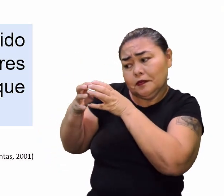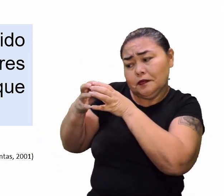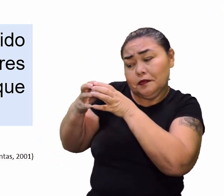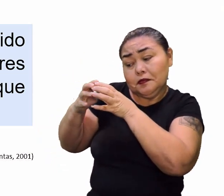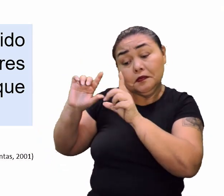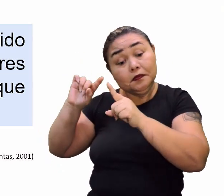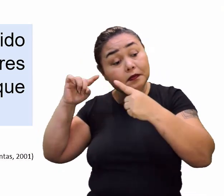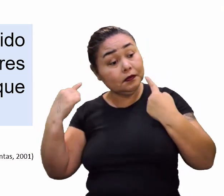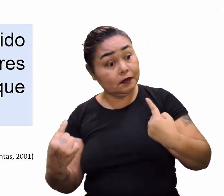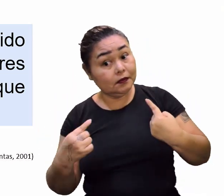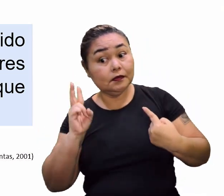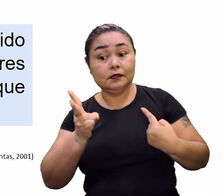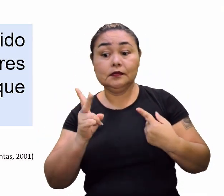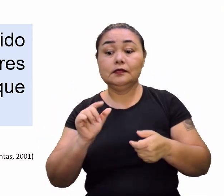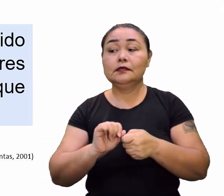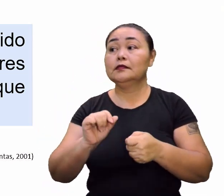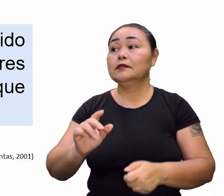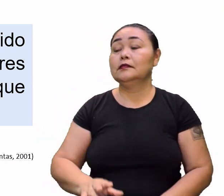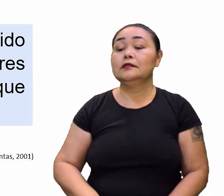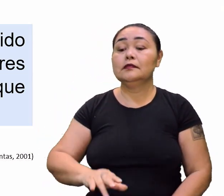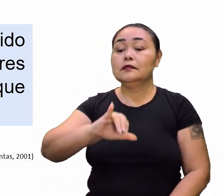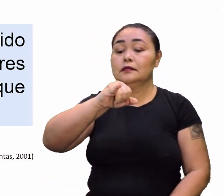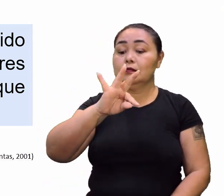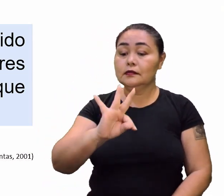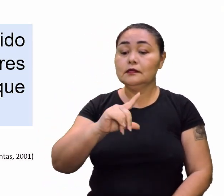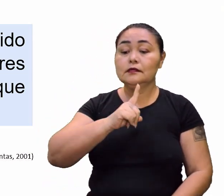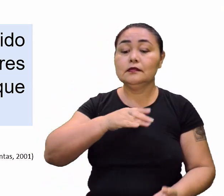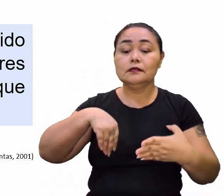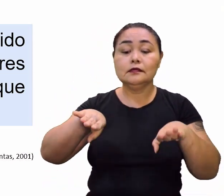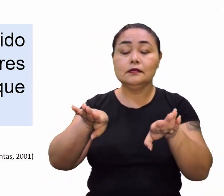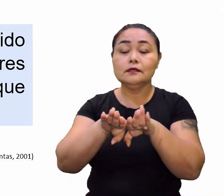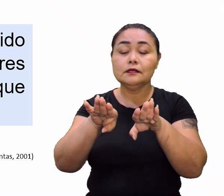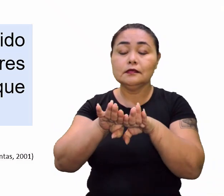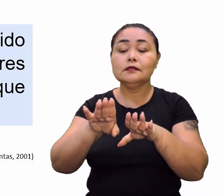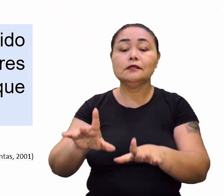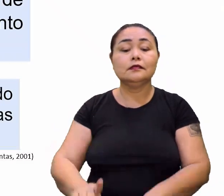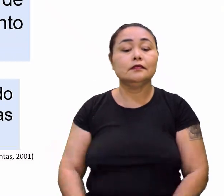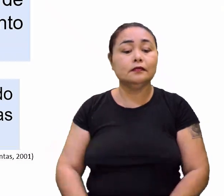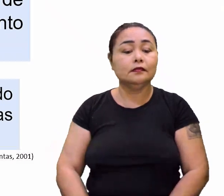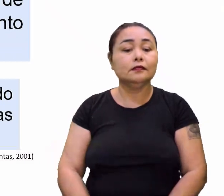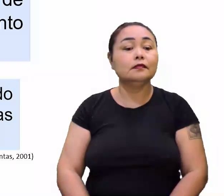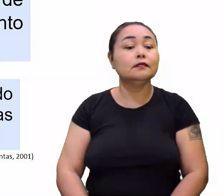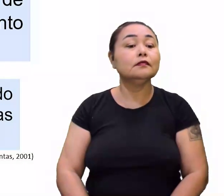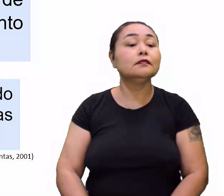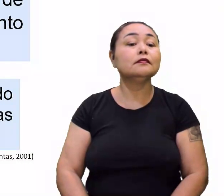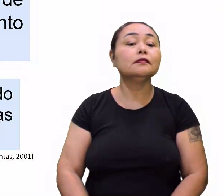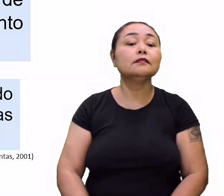sempre vai ter oposição, né? Com certeza, E sim. Jorge Teixeira teve também os seus políticos opostos a ele.